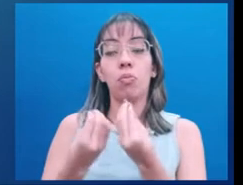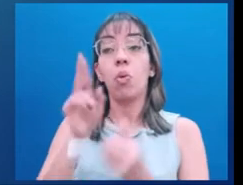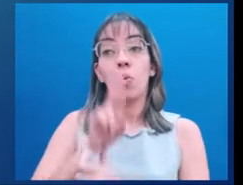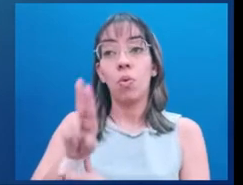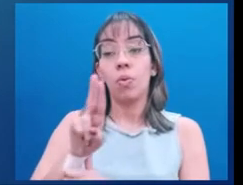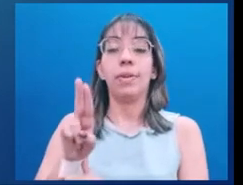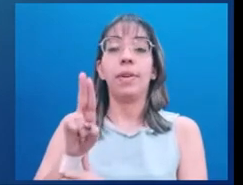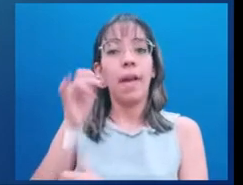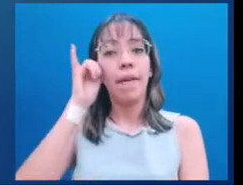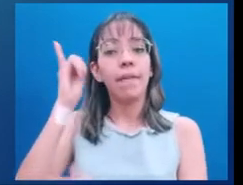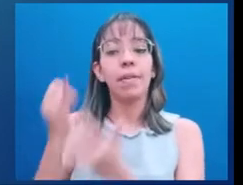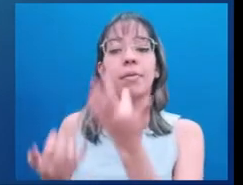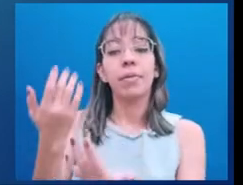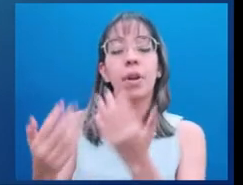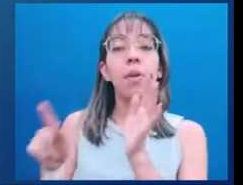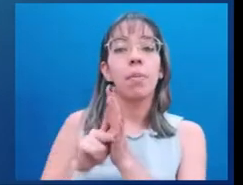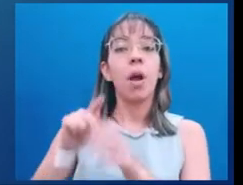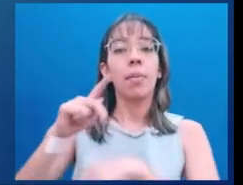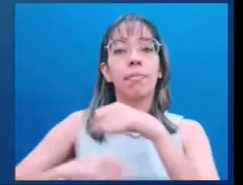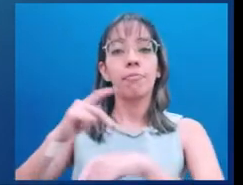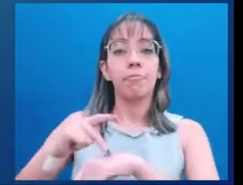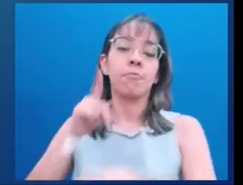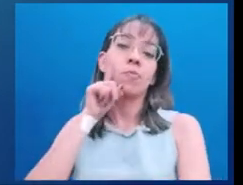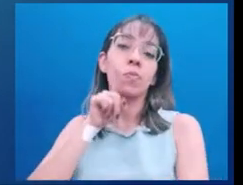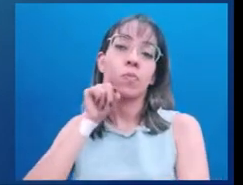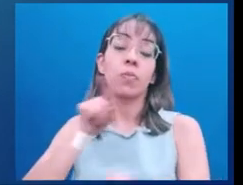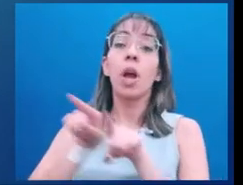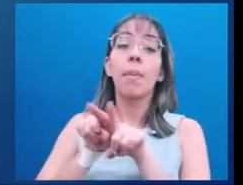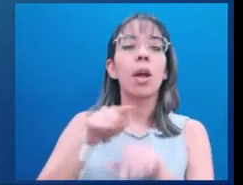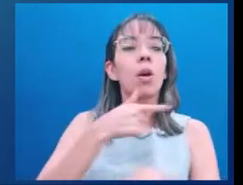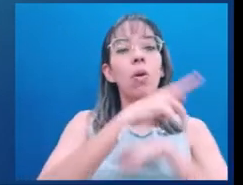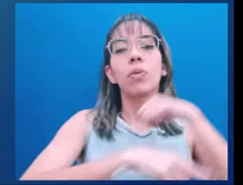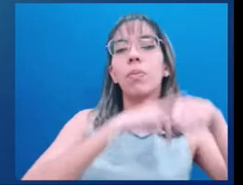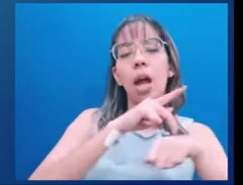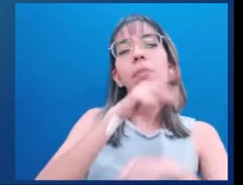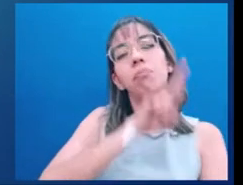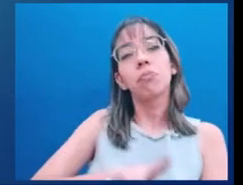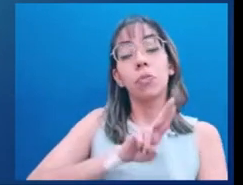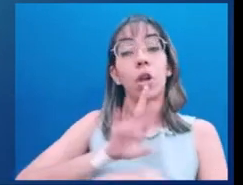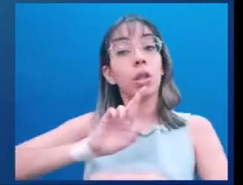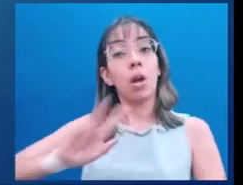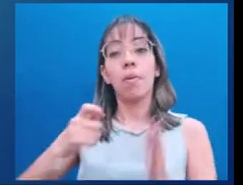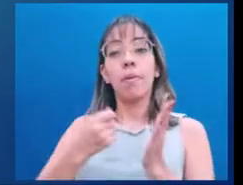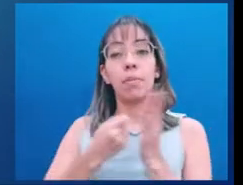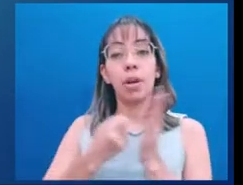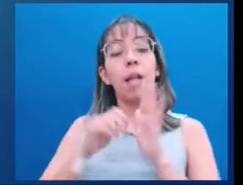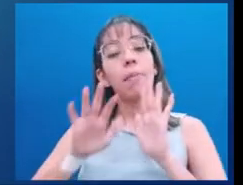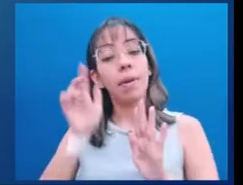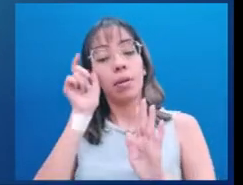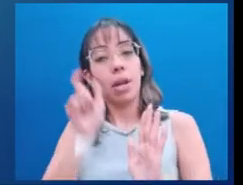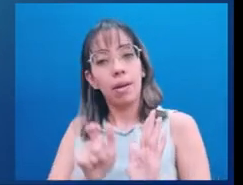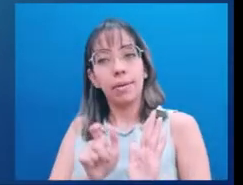Nacional de Proteção contra Incêndio dos Estados Unidos e adotada por diversos países. Não é uma simbologia obrigatória, mas é